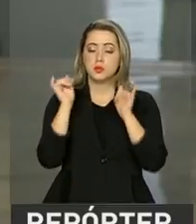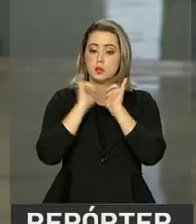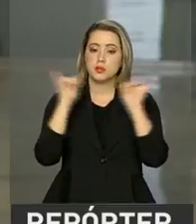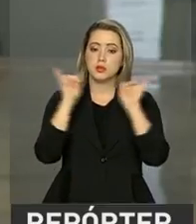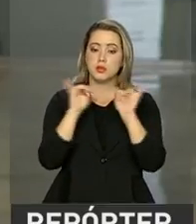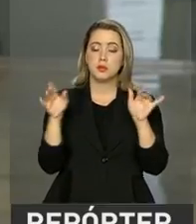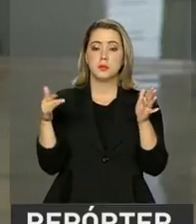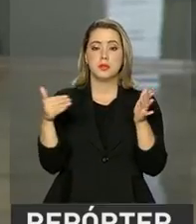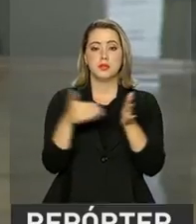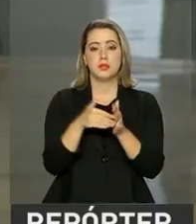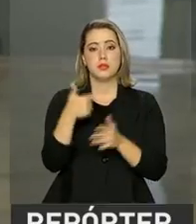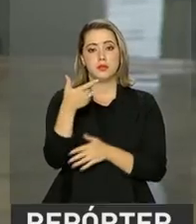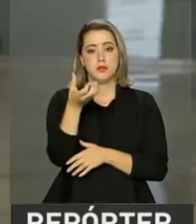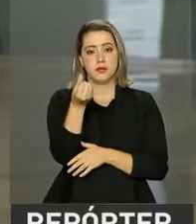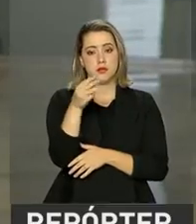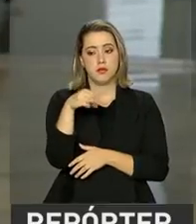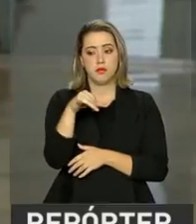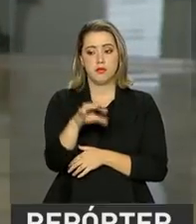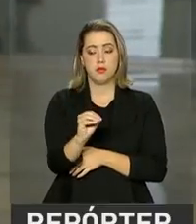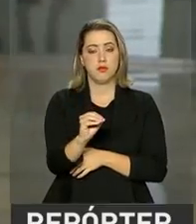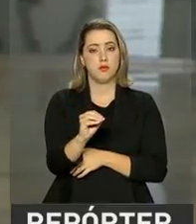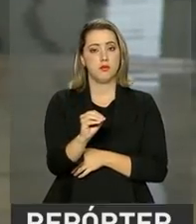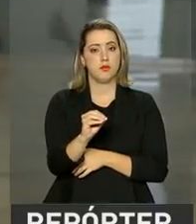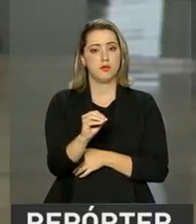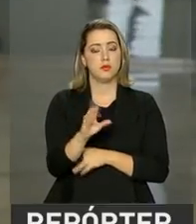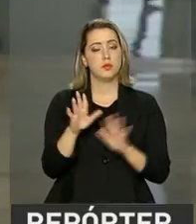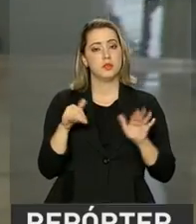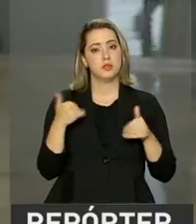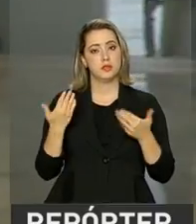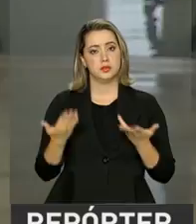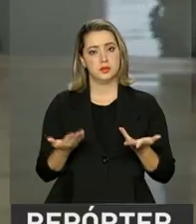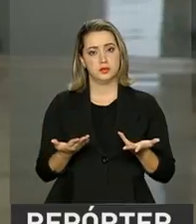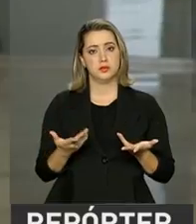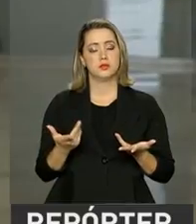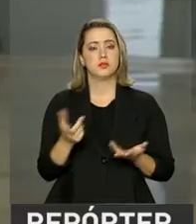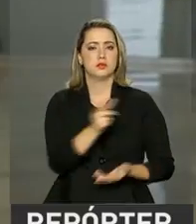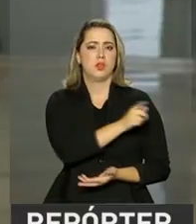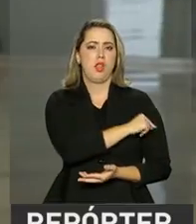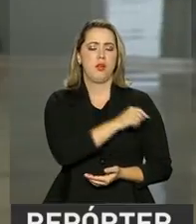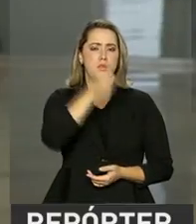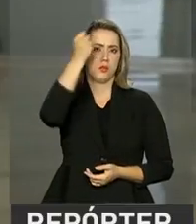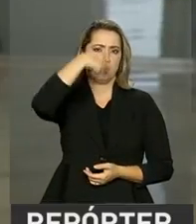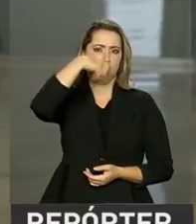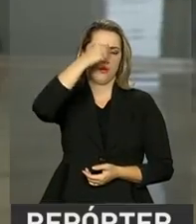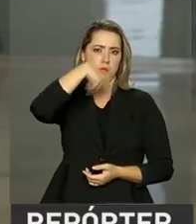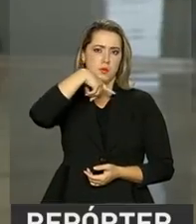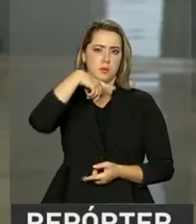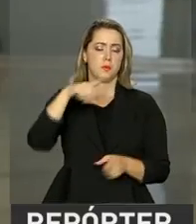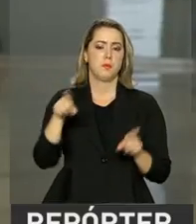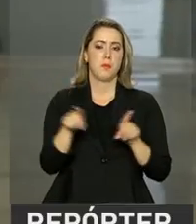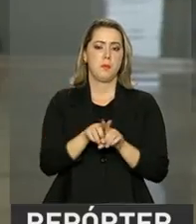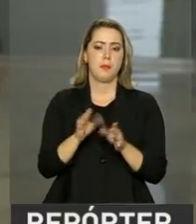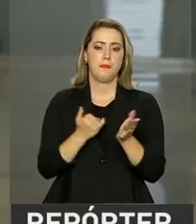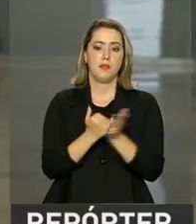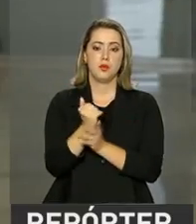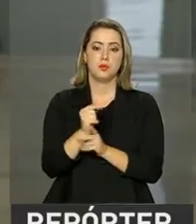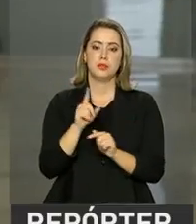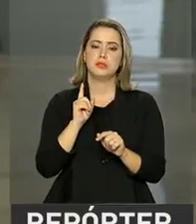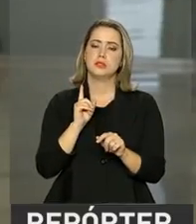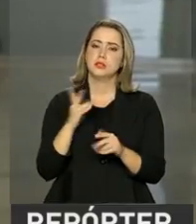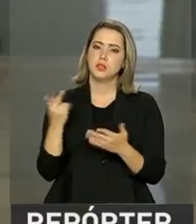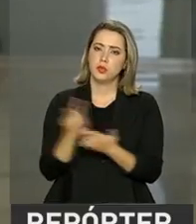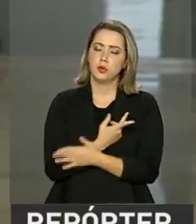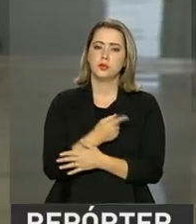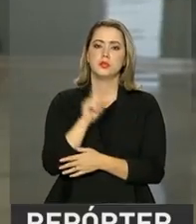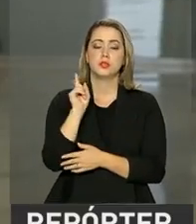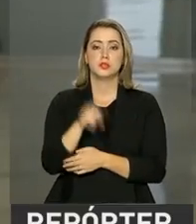vai até o dia 26 de maio e para a dose contra a influenza contra a gripe começar a ter efeito no